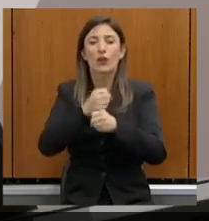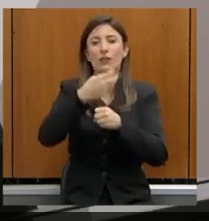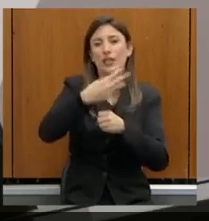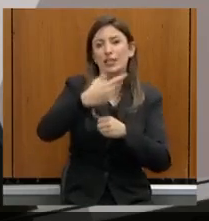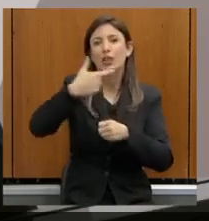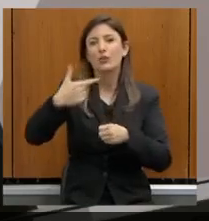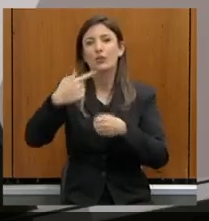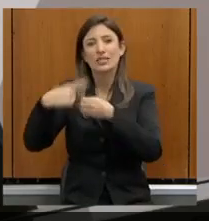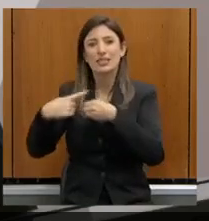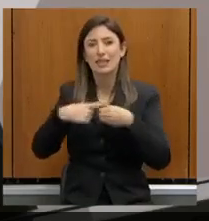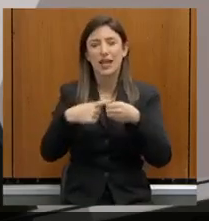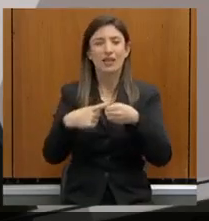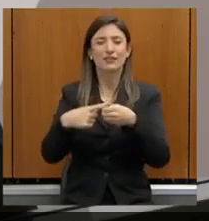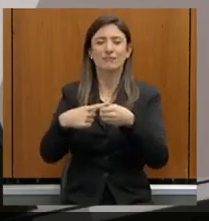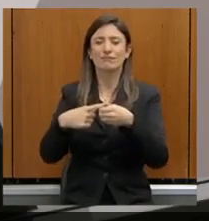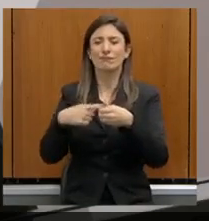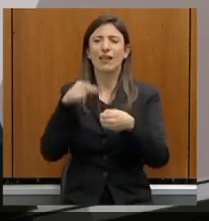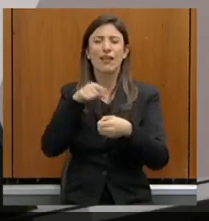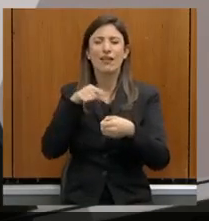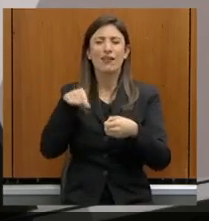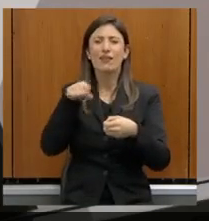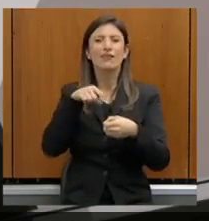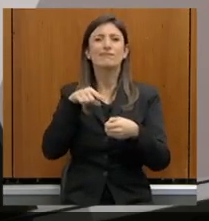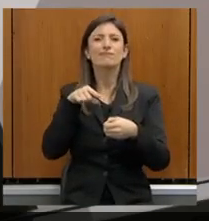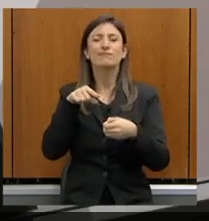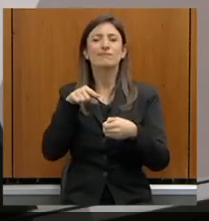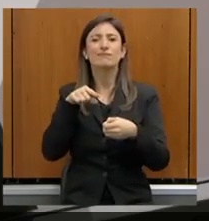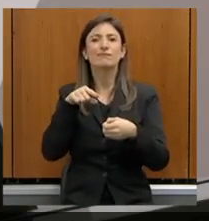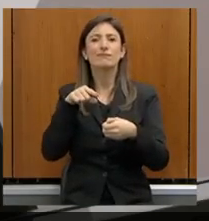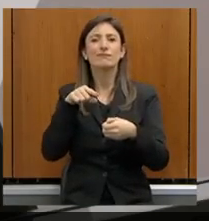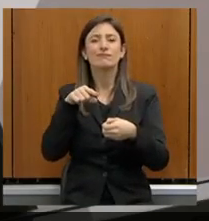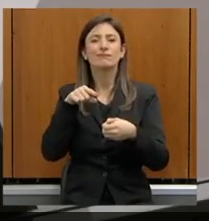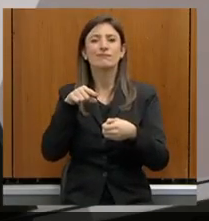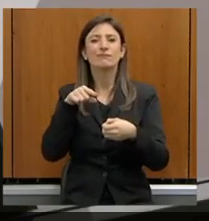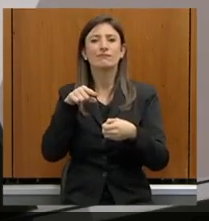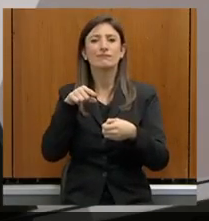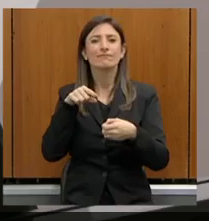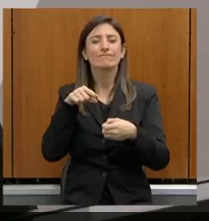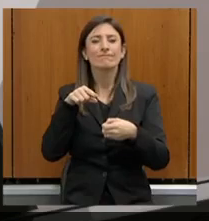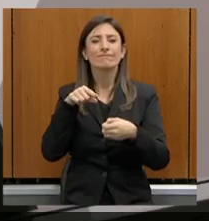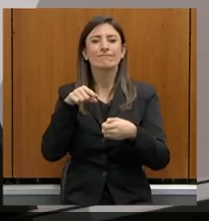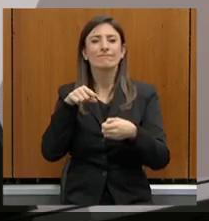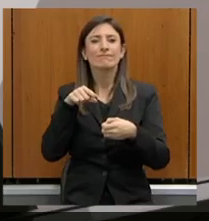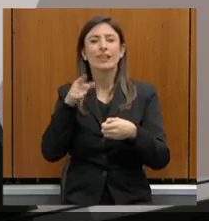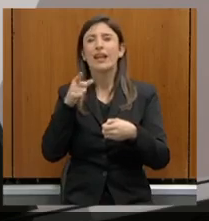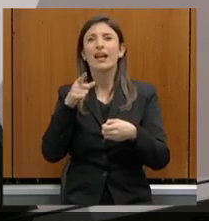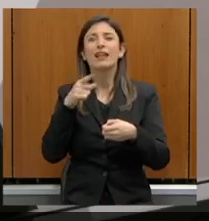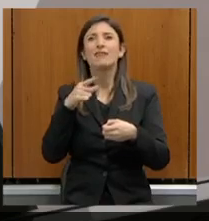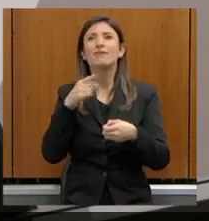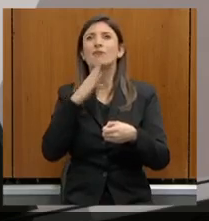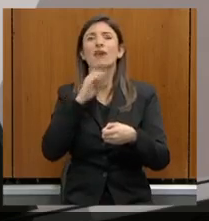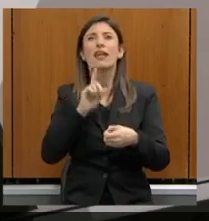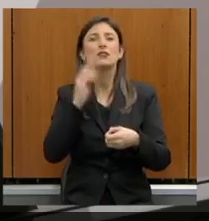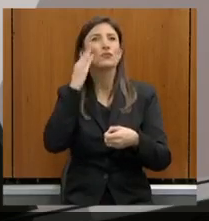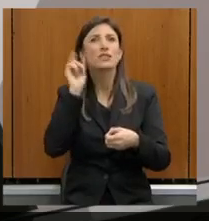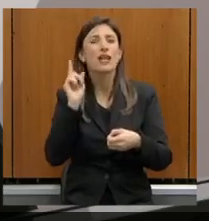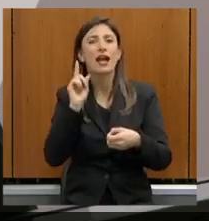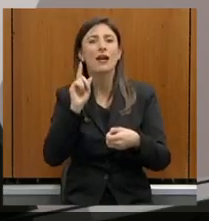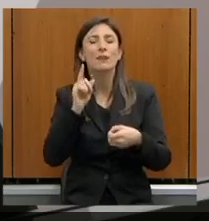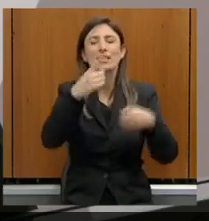desconhece, por exemplo, que que Postos de Caldas seja uma cidade histórica.